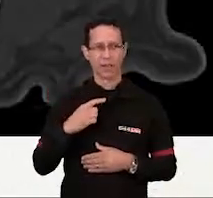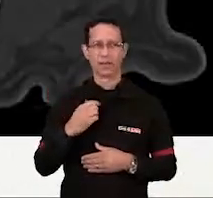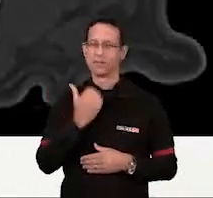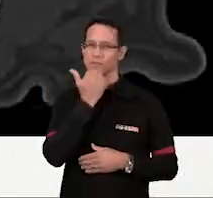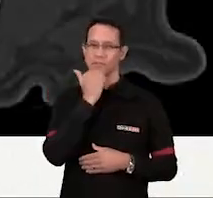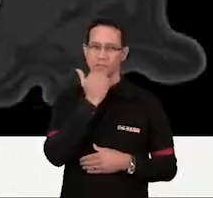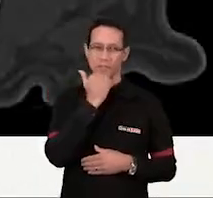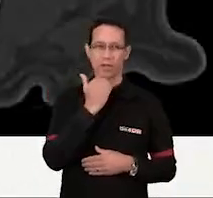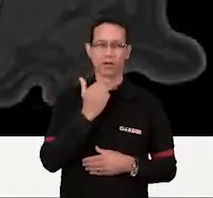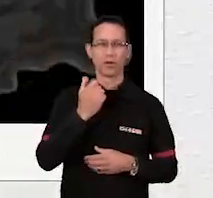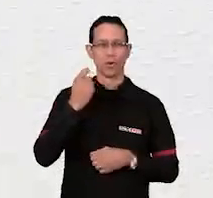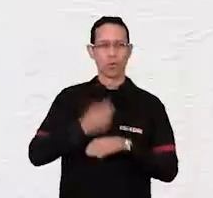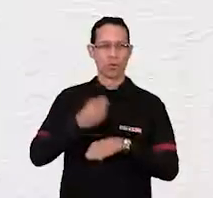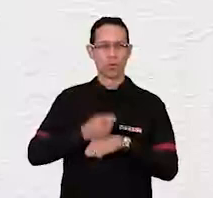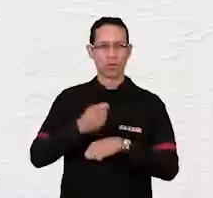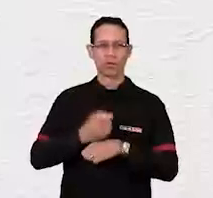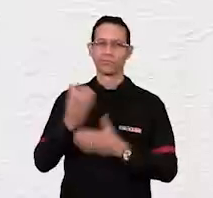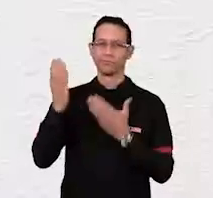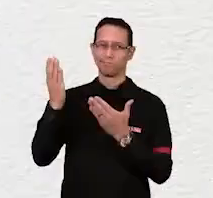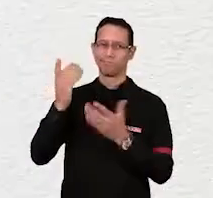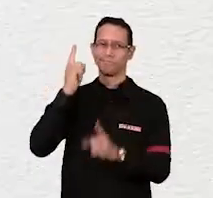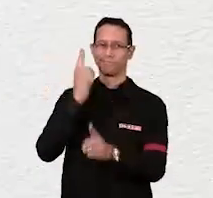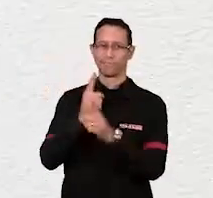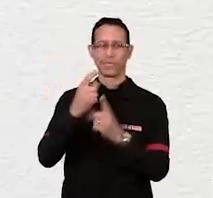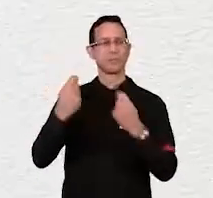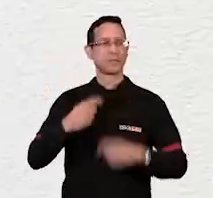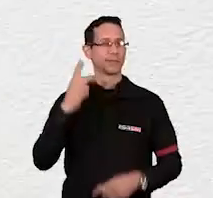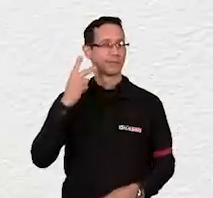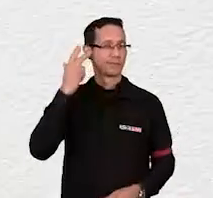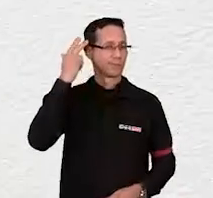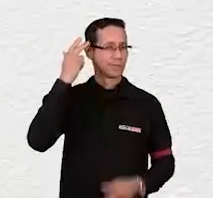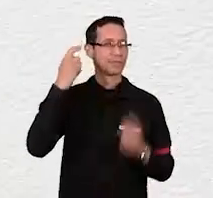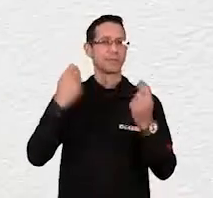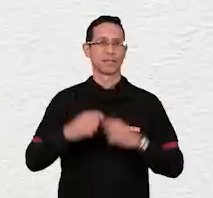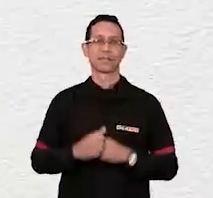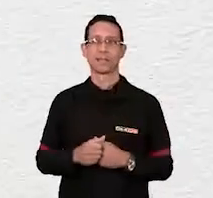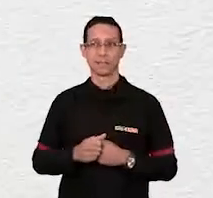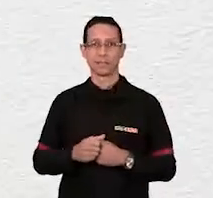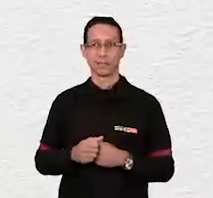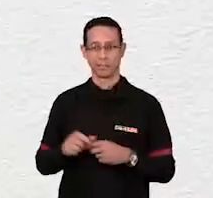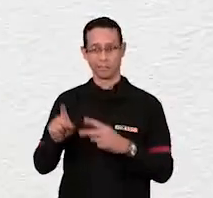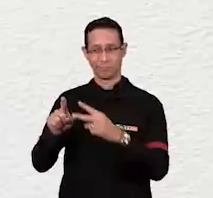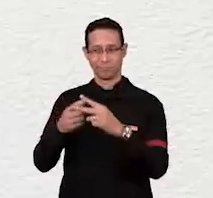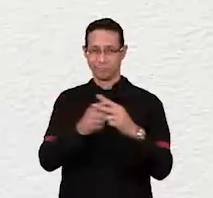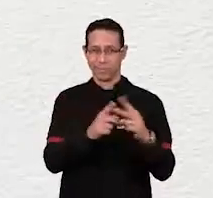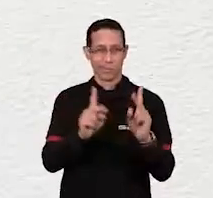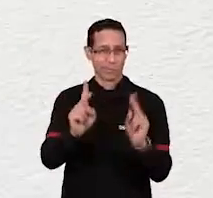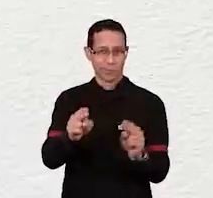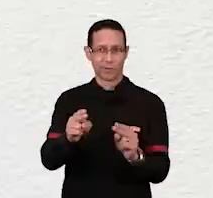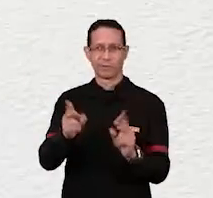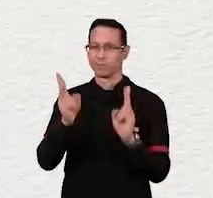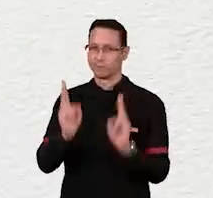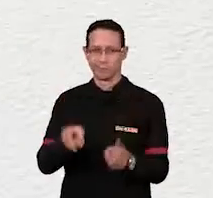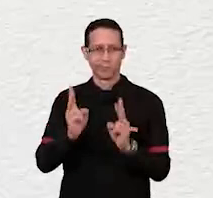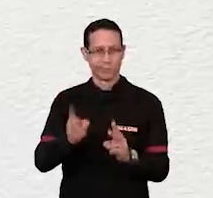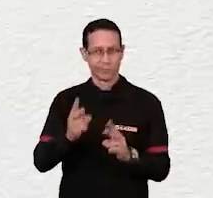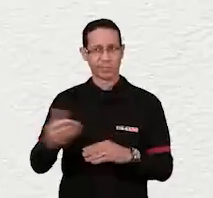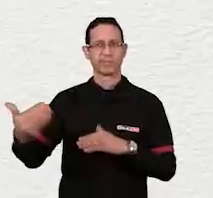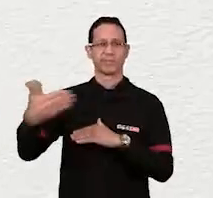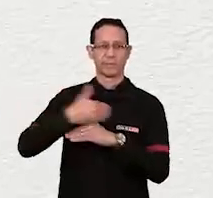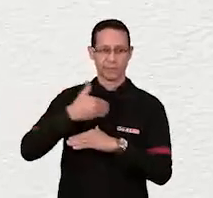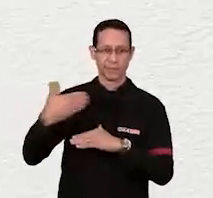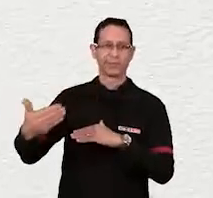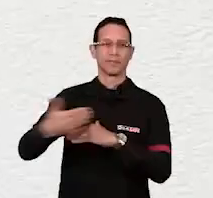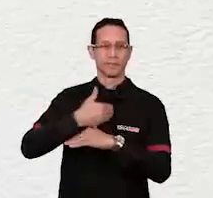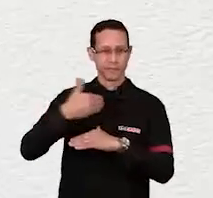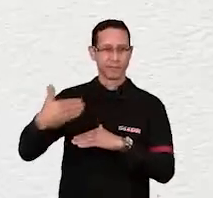mim, essa é uma imagem cirúrgica. Então, a ideia da manutenção é que esse tutor não desapareça do nosso consultório, que ele entenda que ele